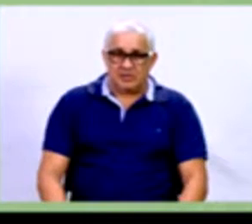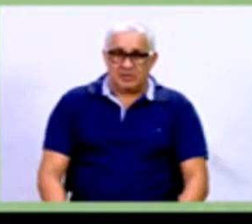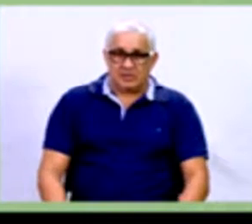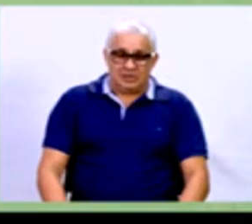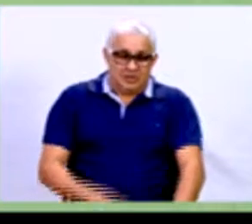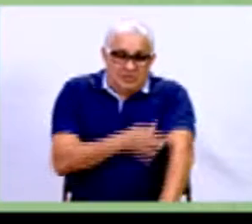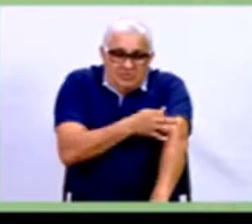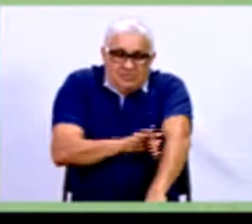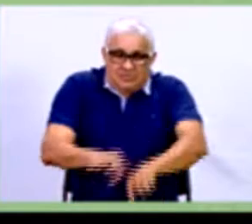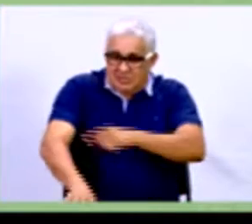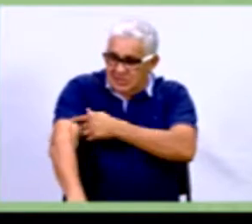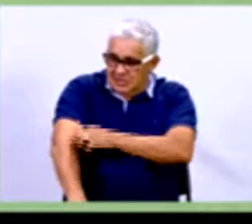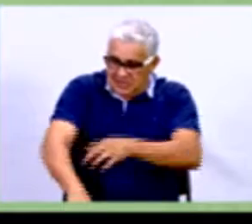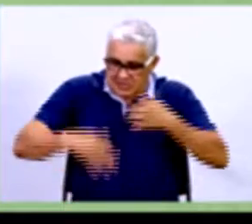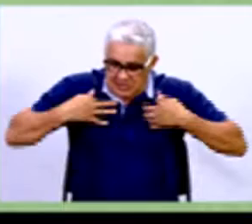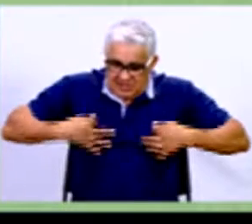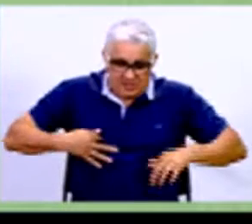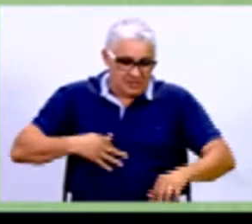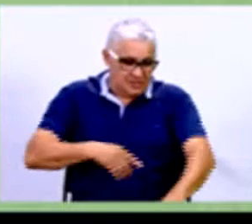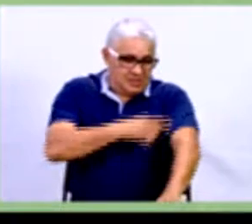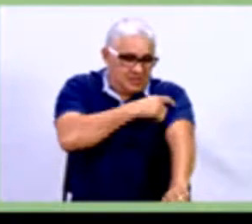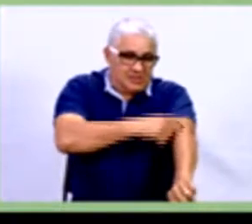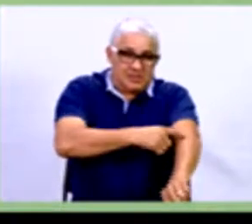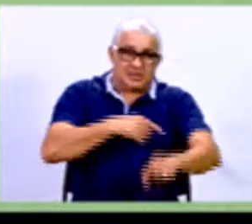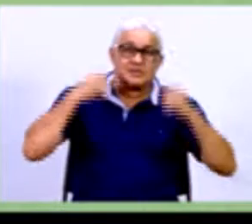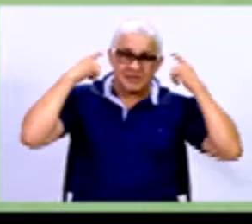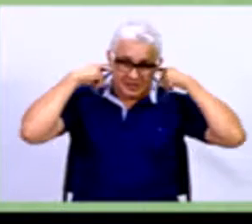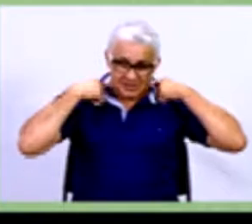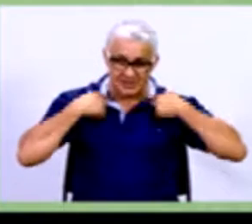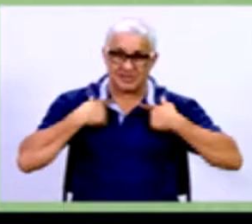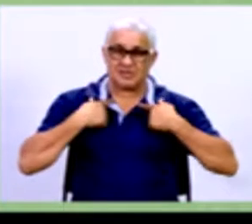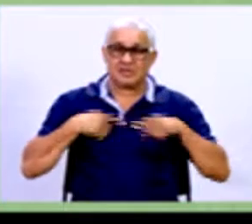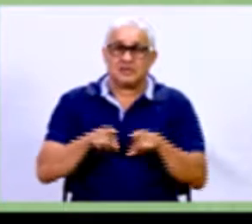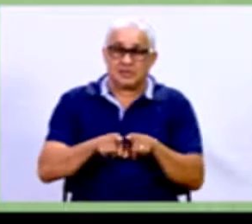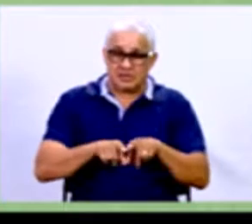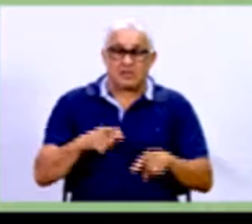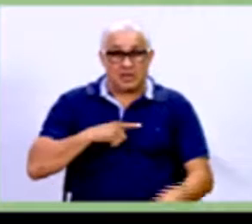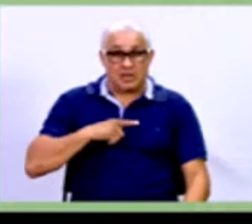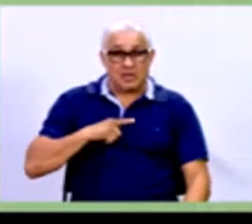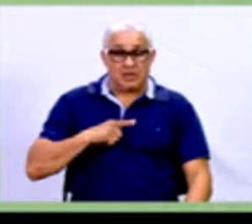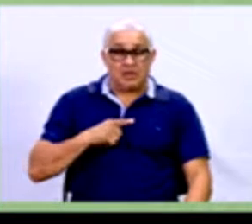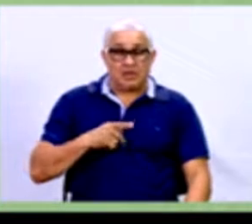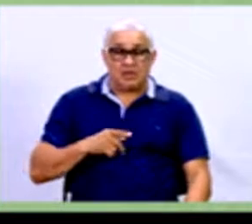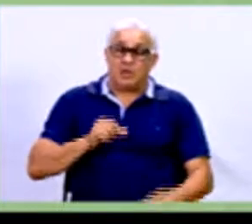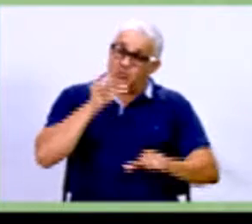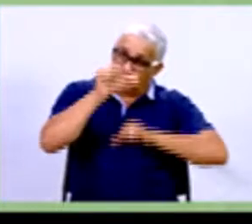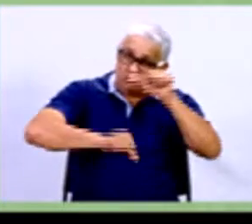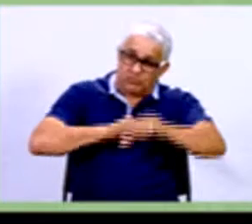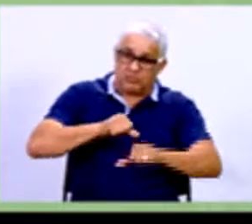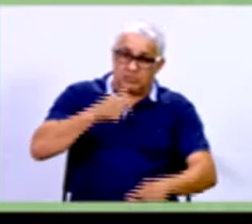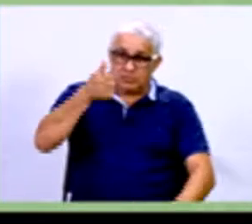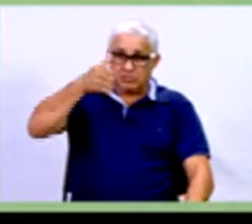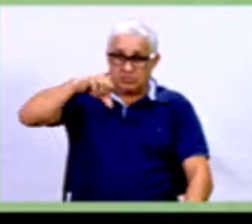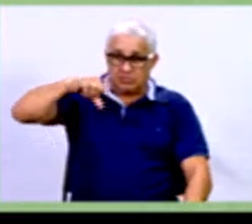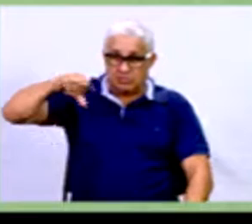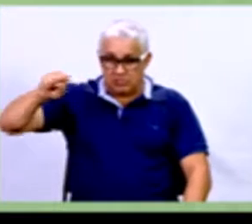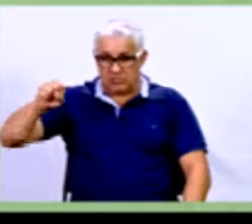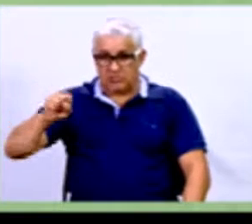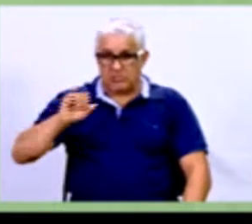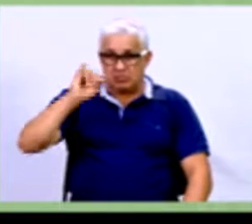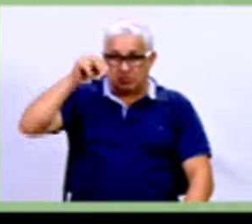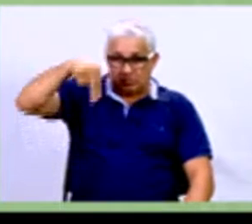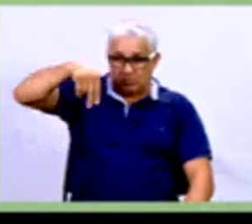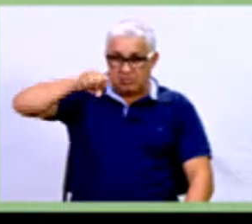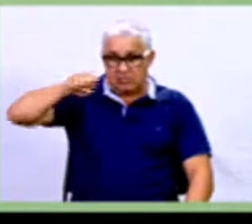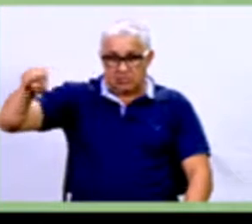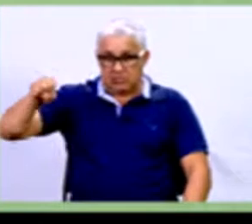tendíneo, muscular e ligamentar. Houve uma mudança em 98, né, o INSS introduziu outro